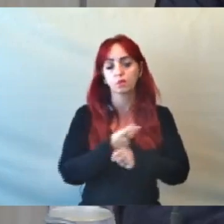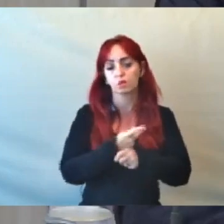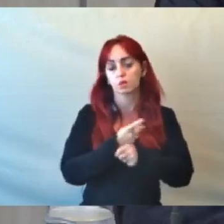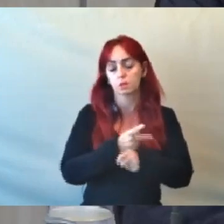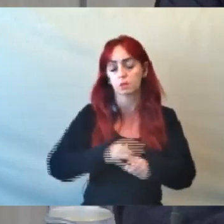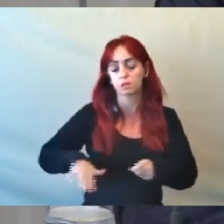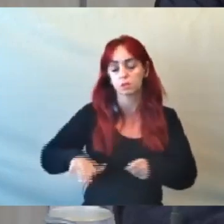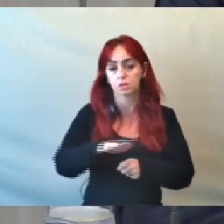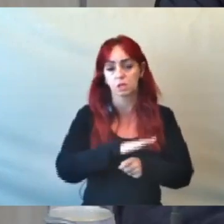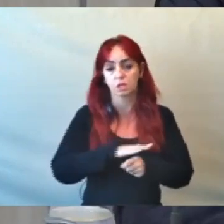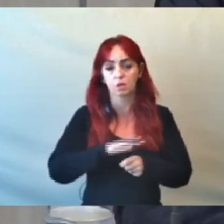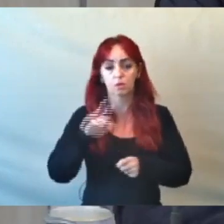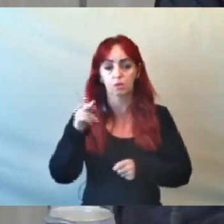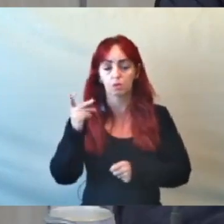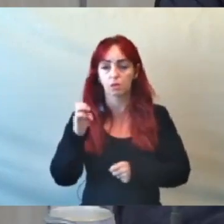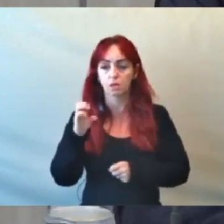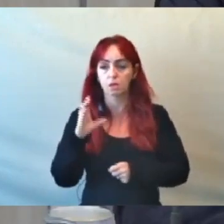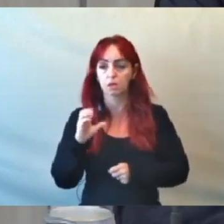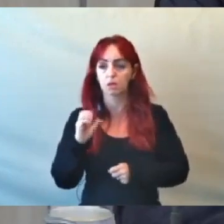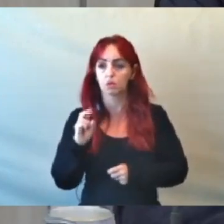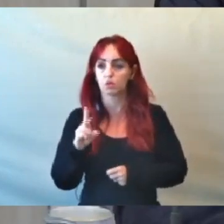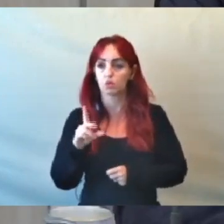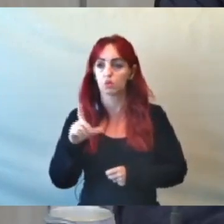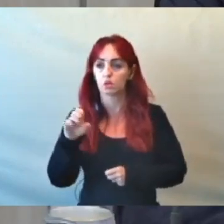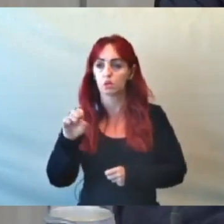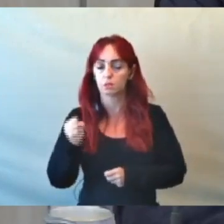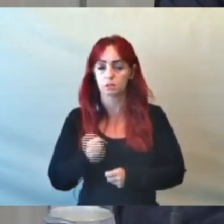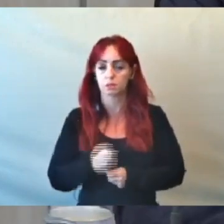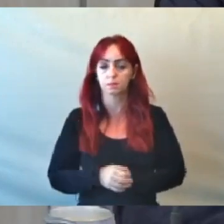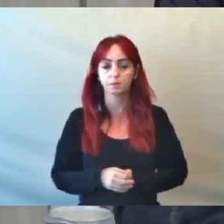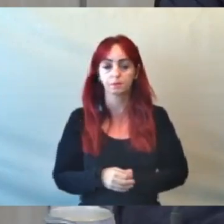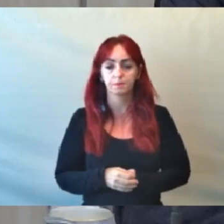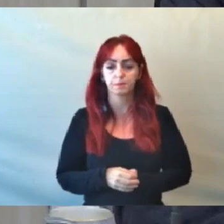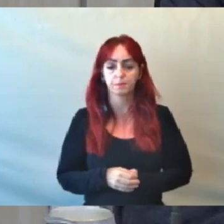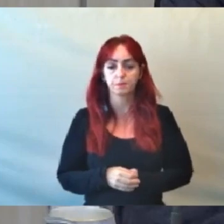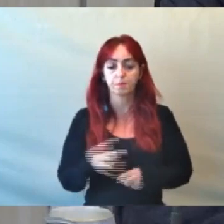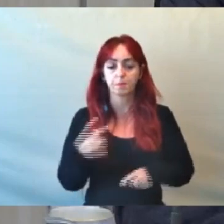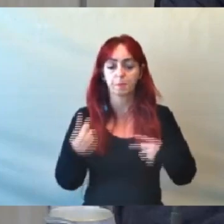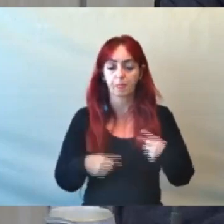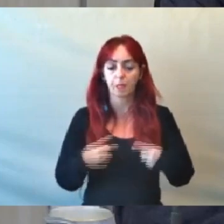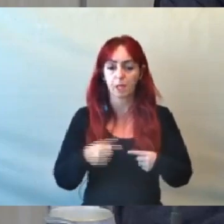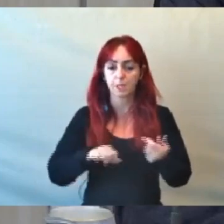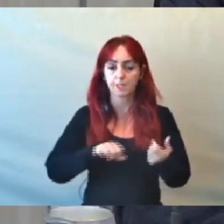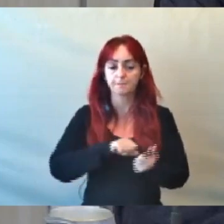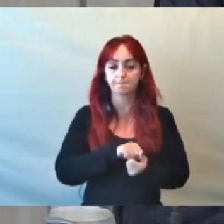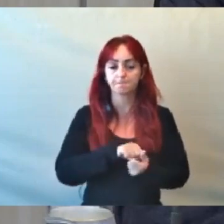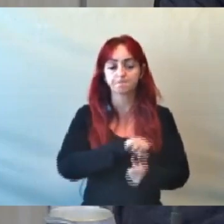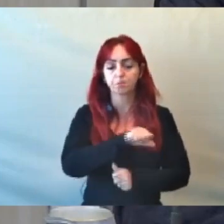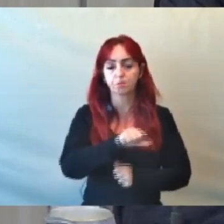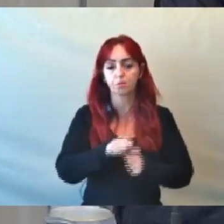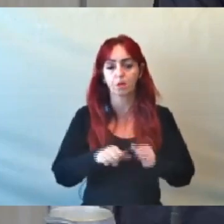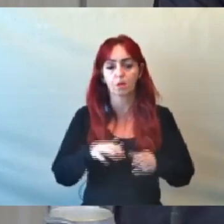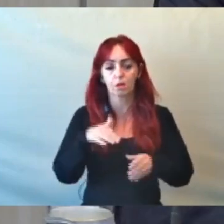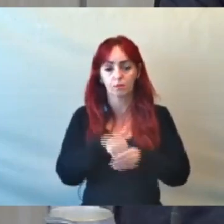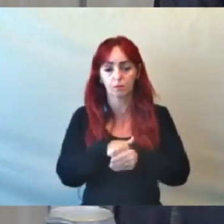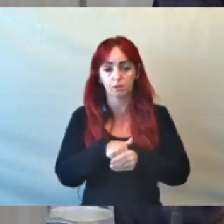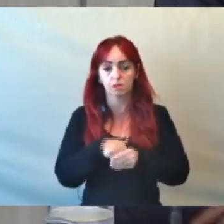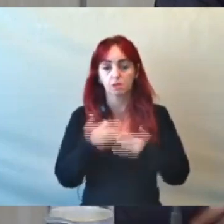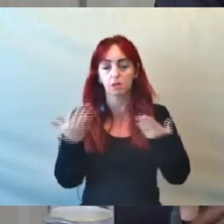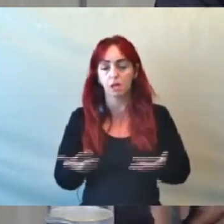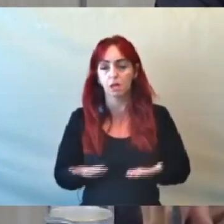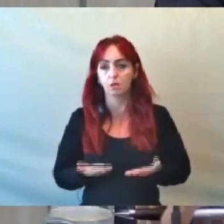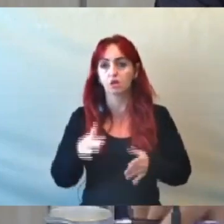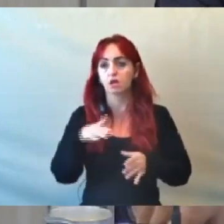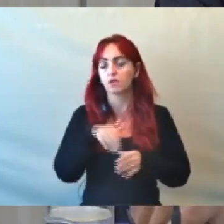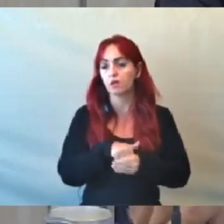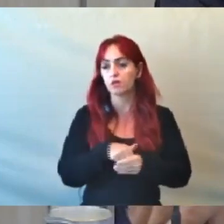discussão. Eu passo a votação. Nós vamos votar, então, lógico, a juntada desse documento.